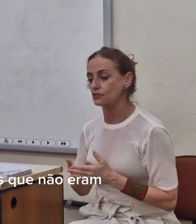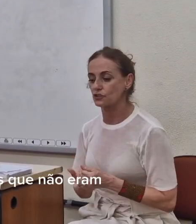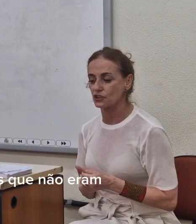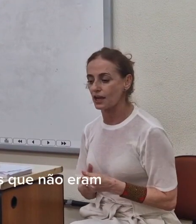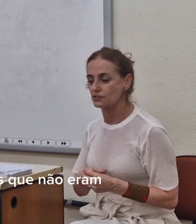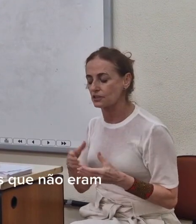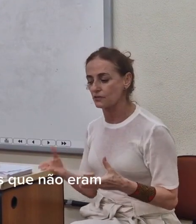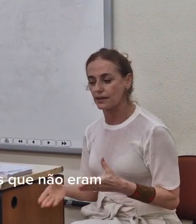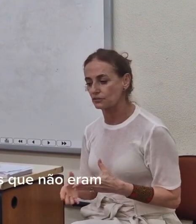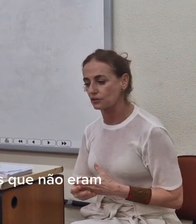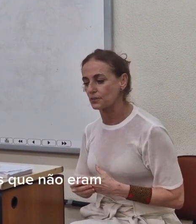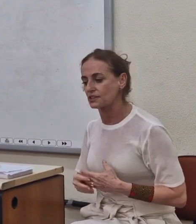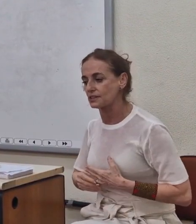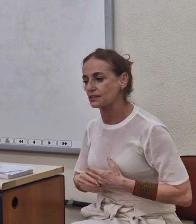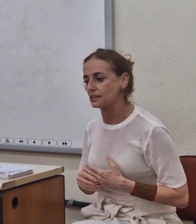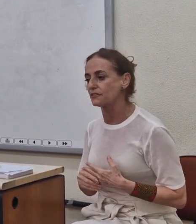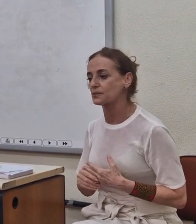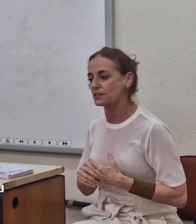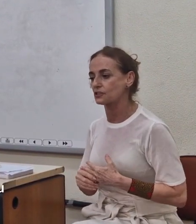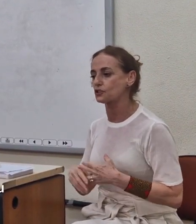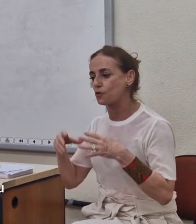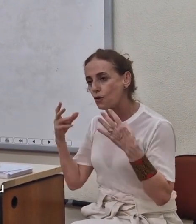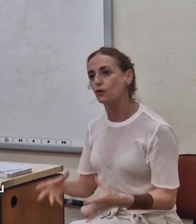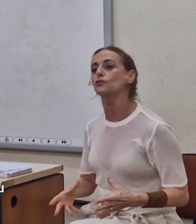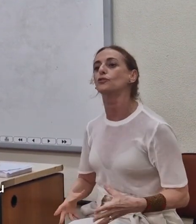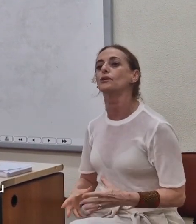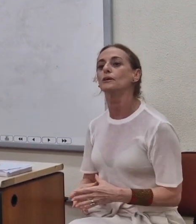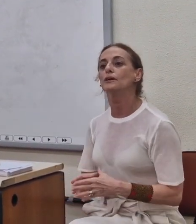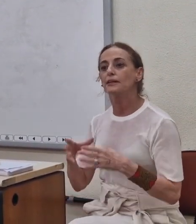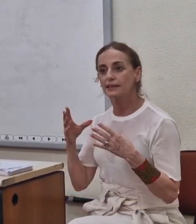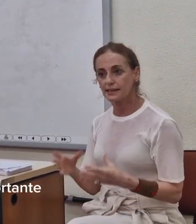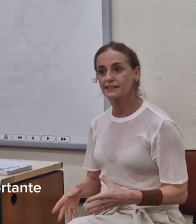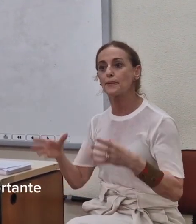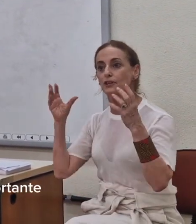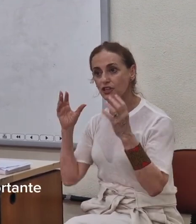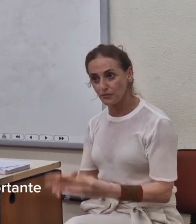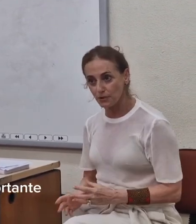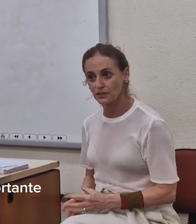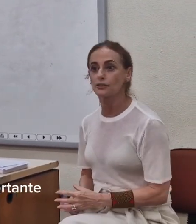gente já dançou em teatros que não eram totalmente acessíveis, mas a gente concordou